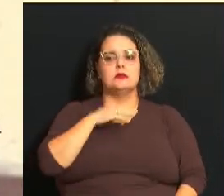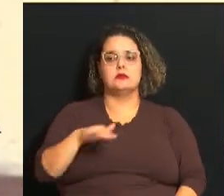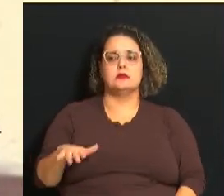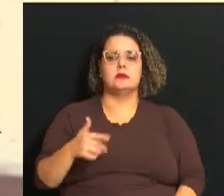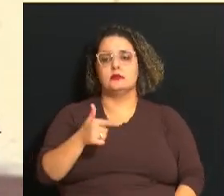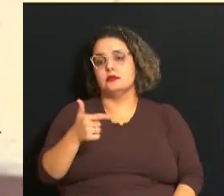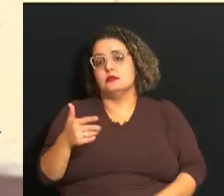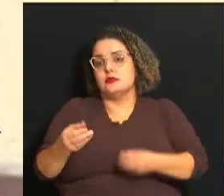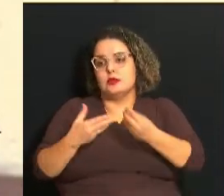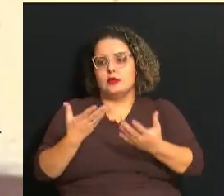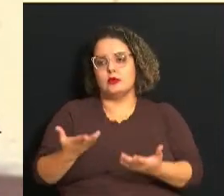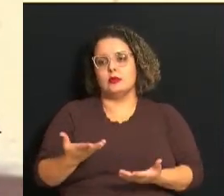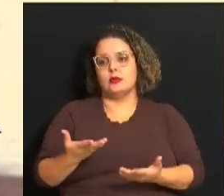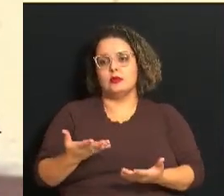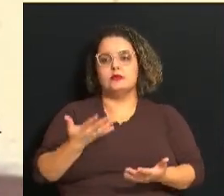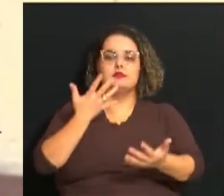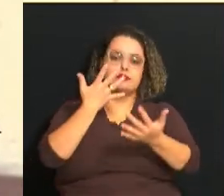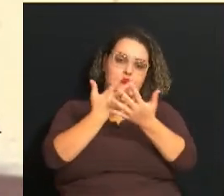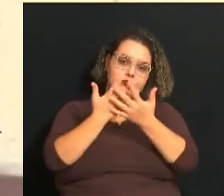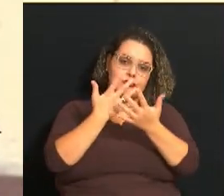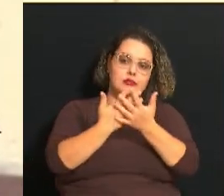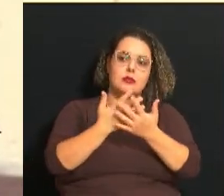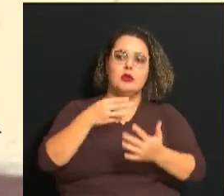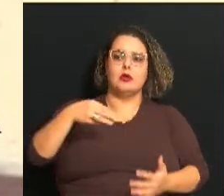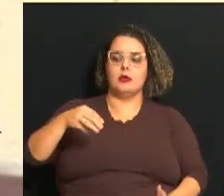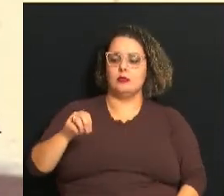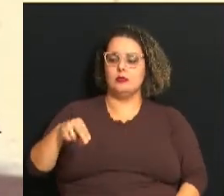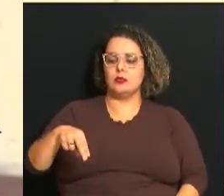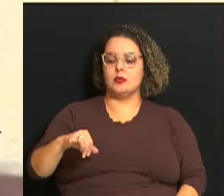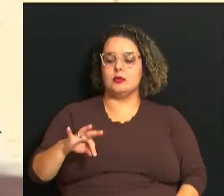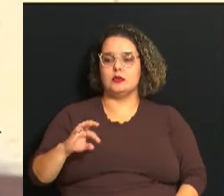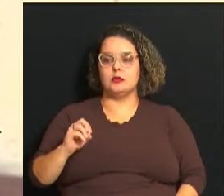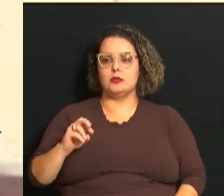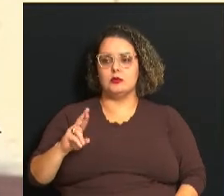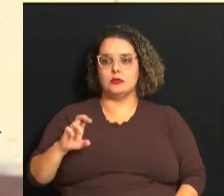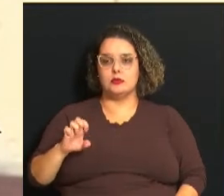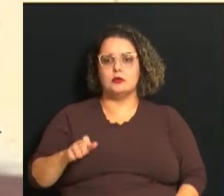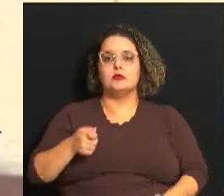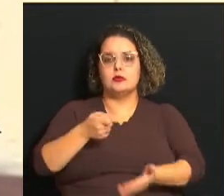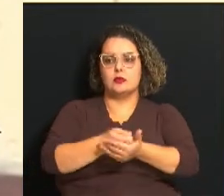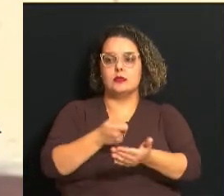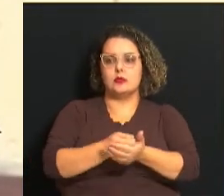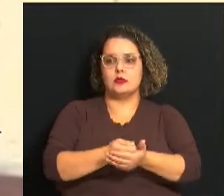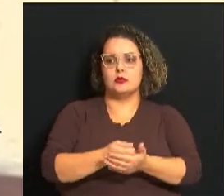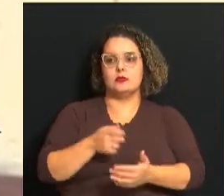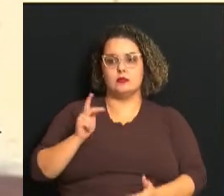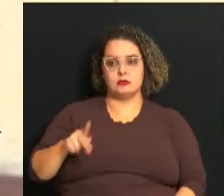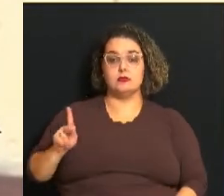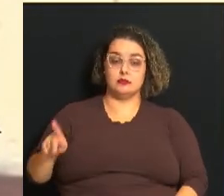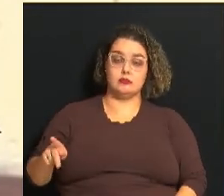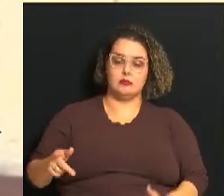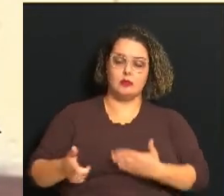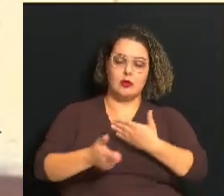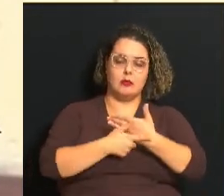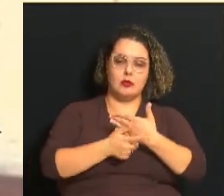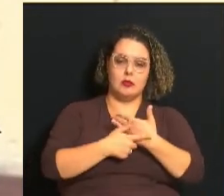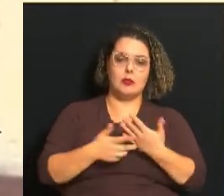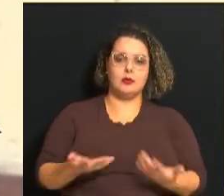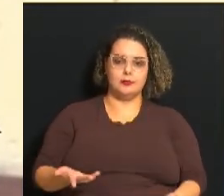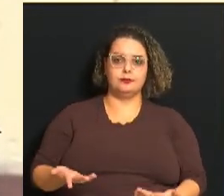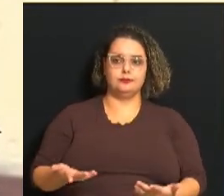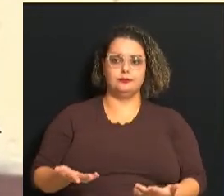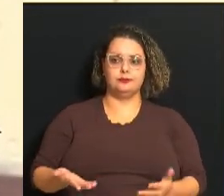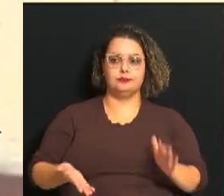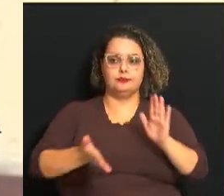como acabaram confessando que os monitores agente de educação infantil cumprir esse trabalho docente né Isso foi uma proposta que